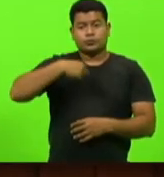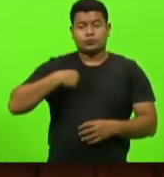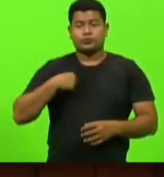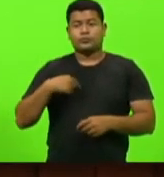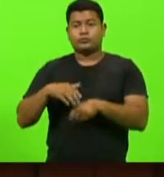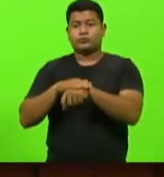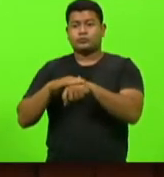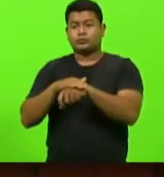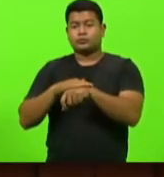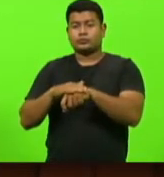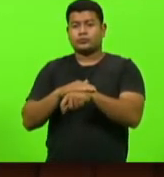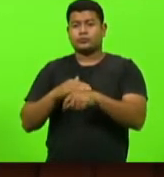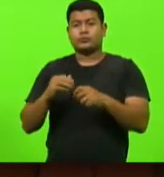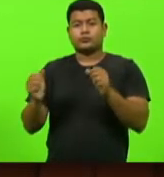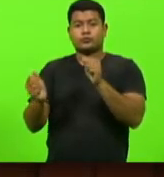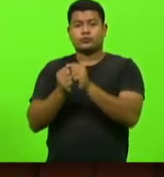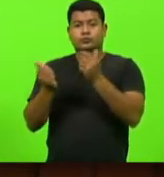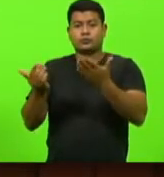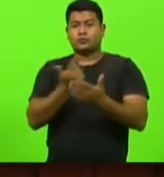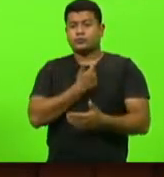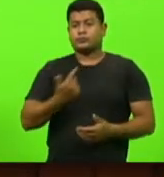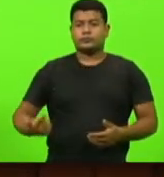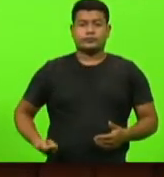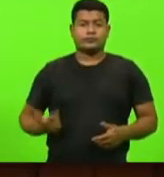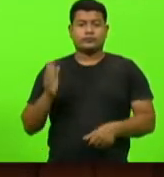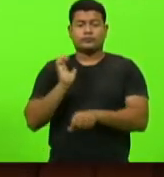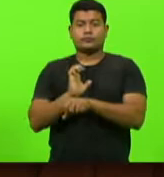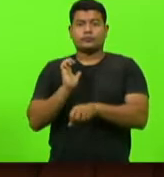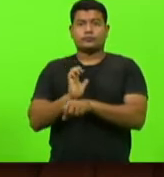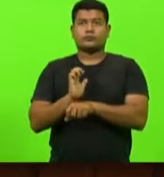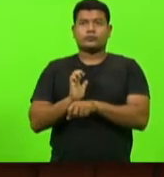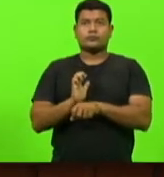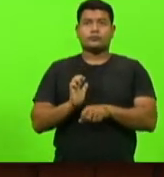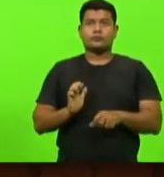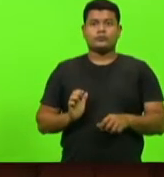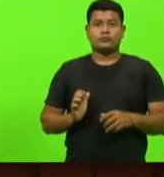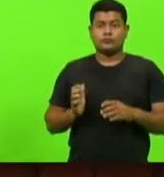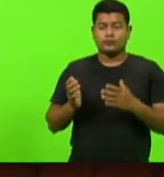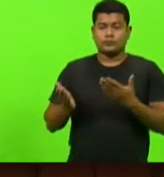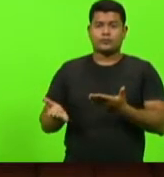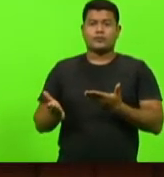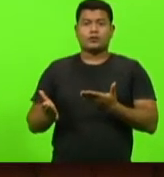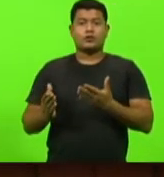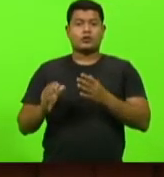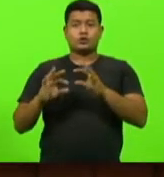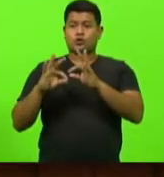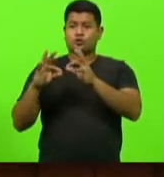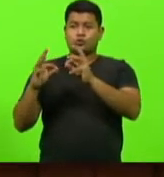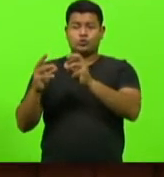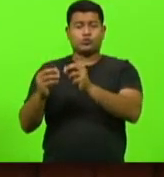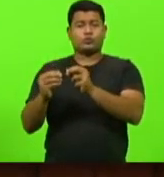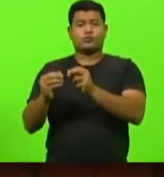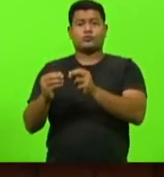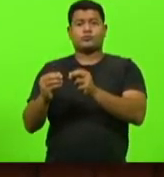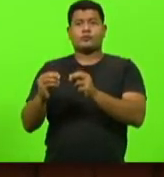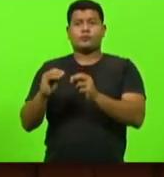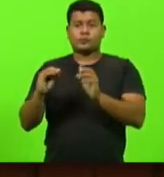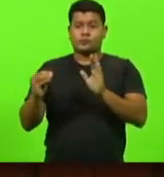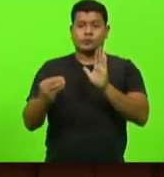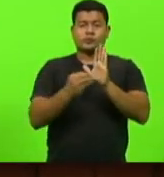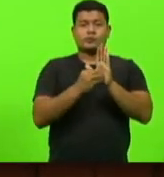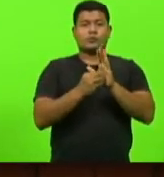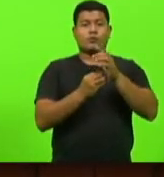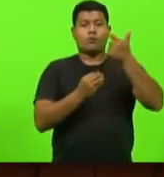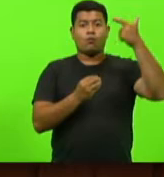junto ao governo do Estado, e este mesmo texto que nós colocamos neste projeto de lei foi contemplado em um